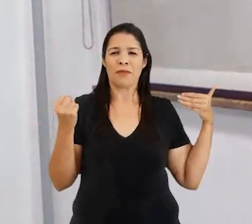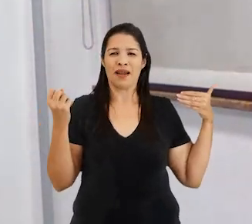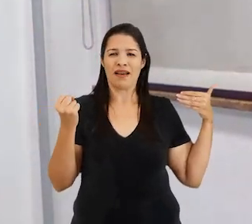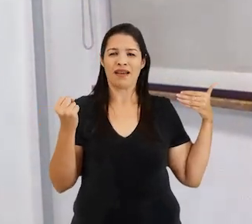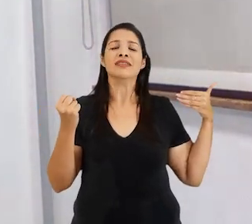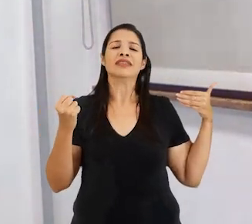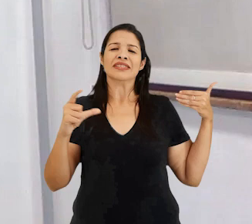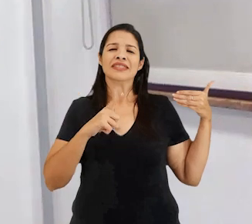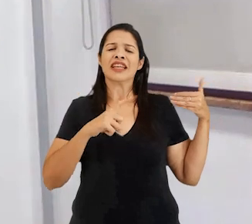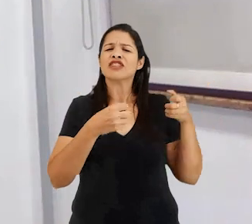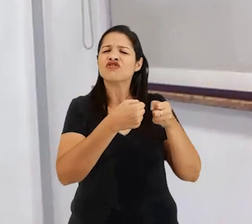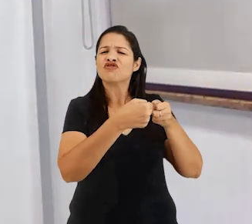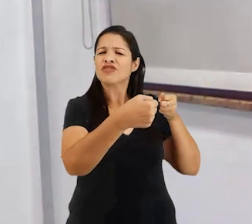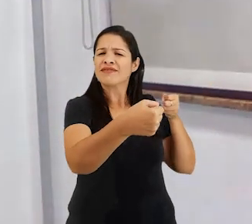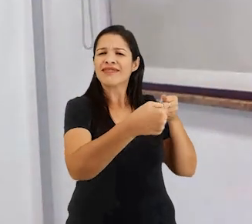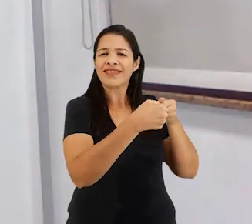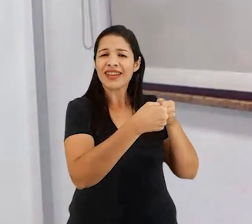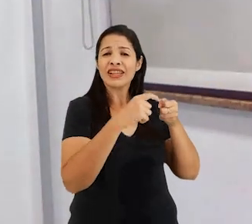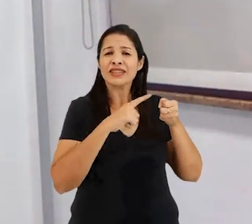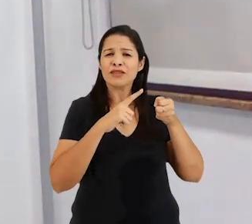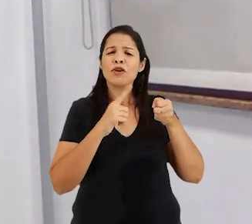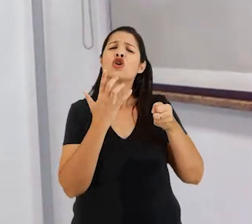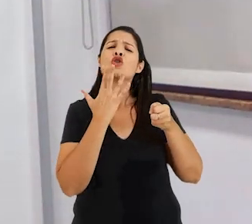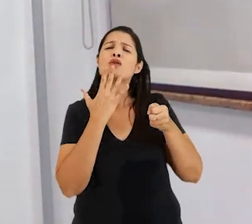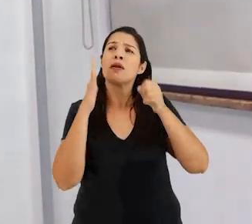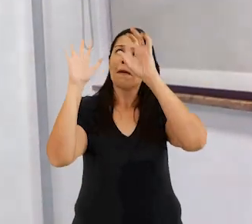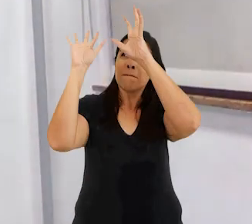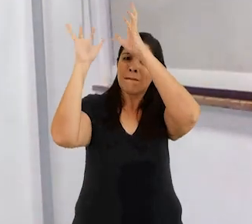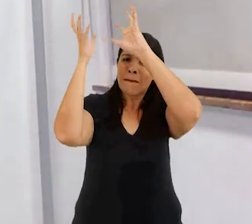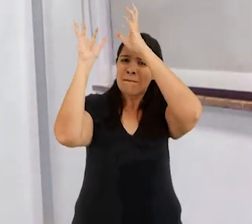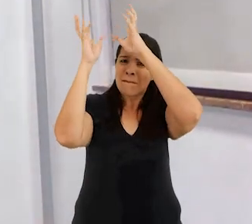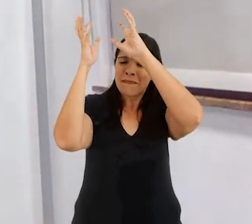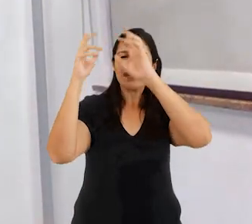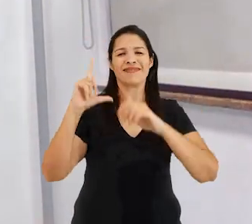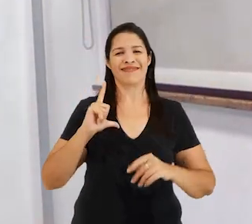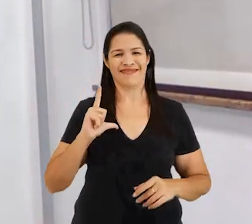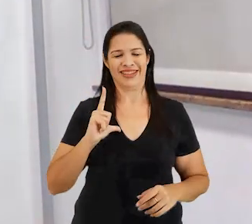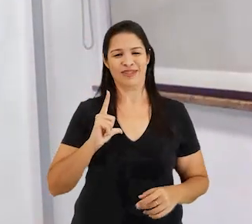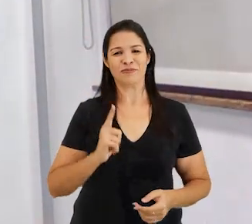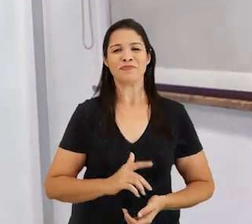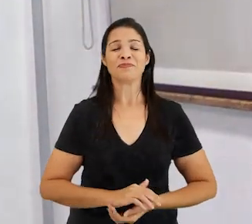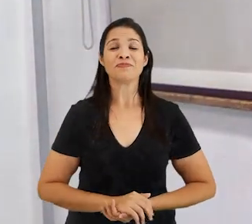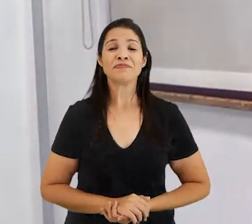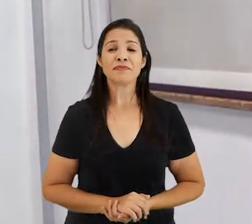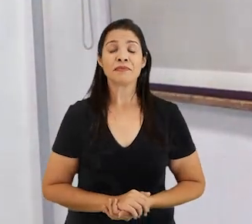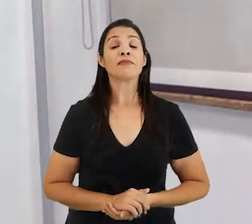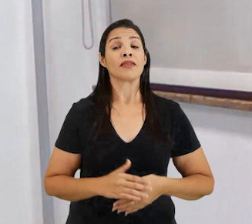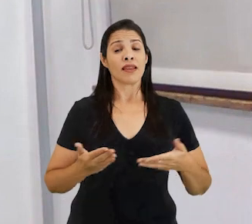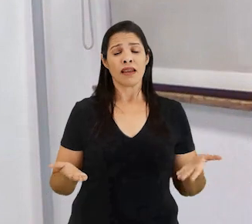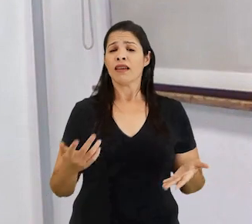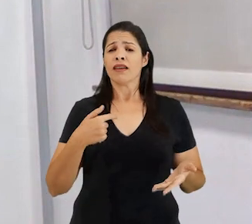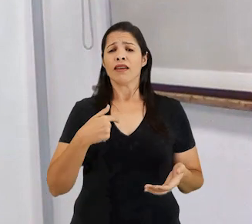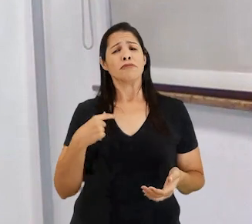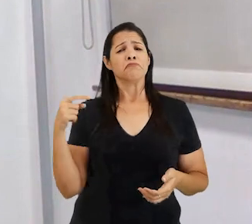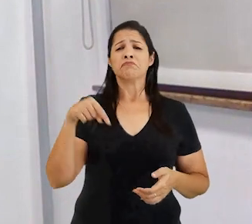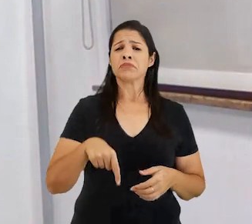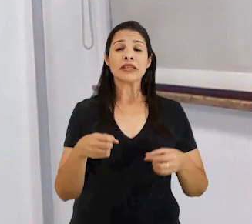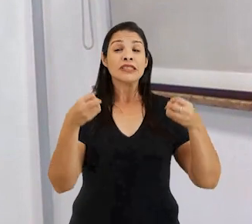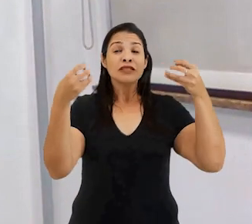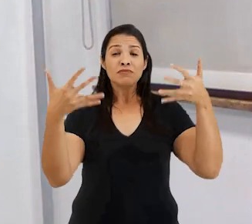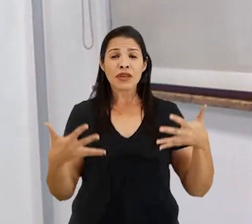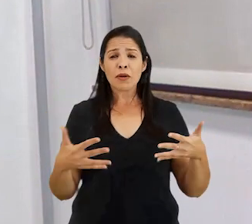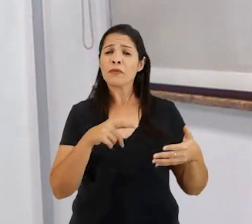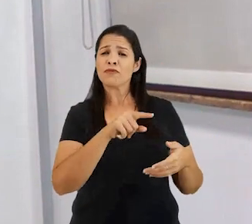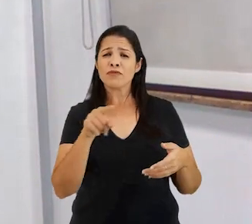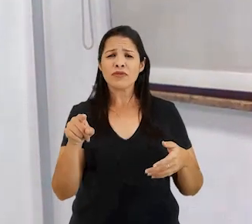um pedacinho de uma janela e um mobile colorido pendurado logo acima da minha cabeça. E eu venho aqui apresentar a série de